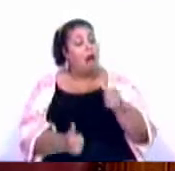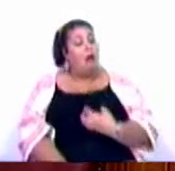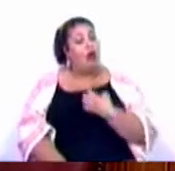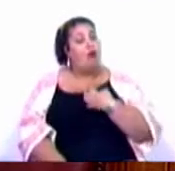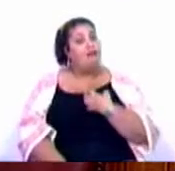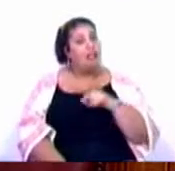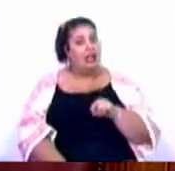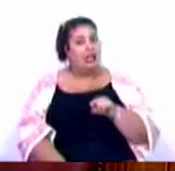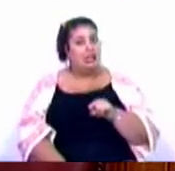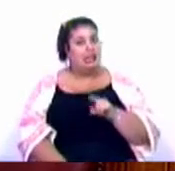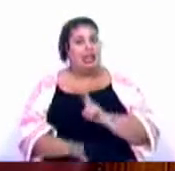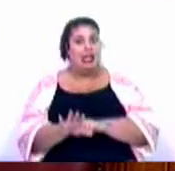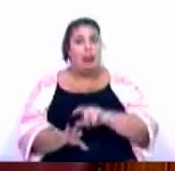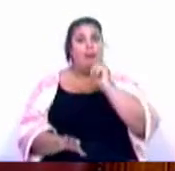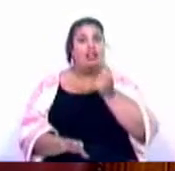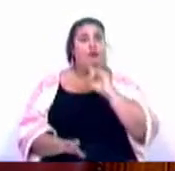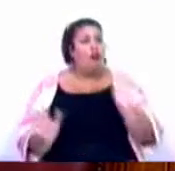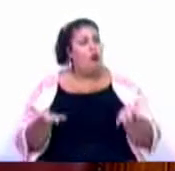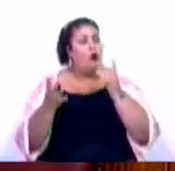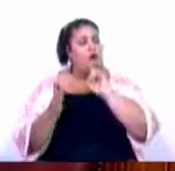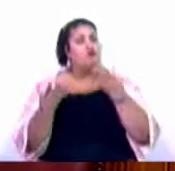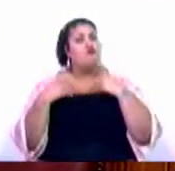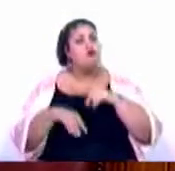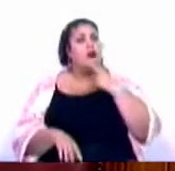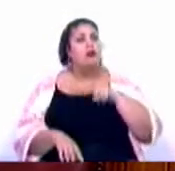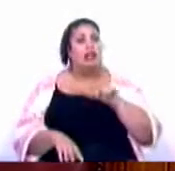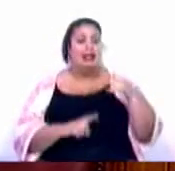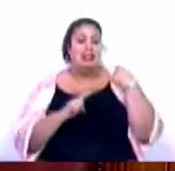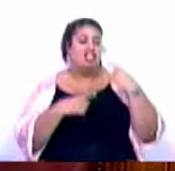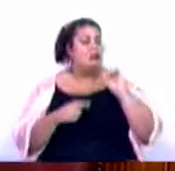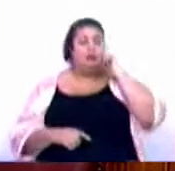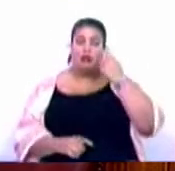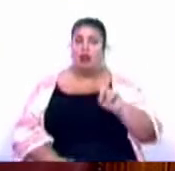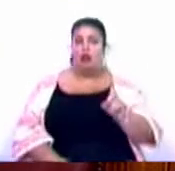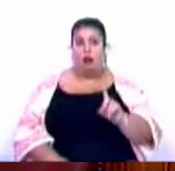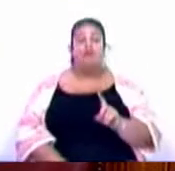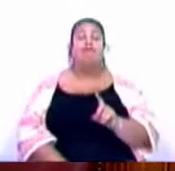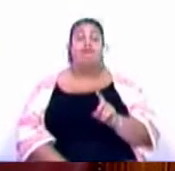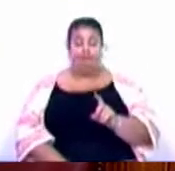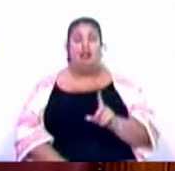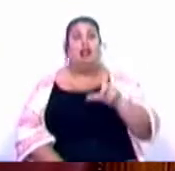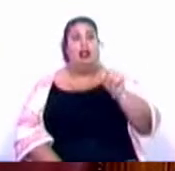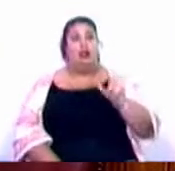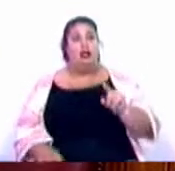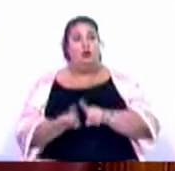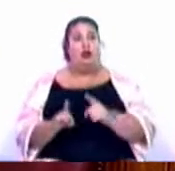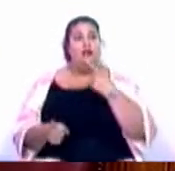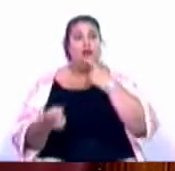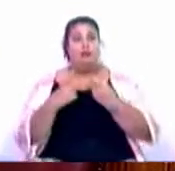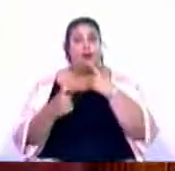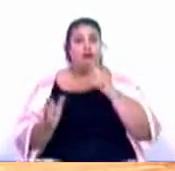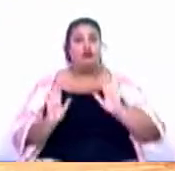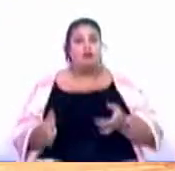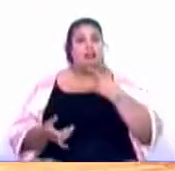deixou, que o tempo perdido pode ser recuperado, que esta geração não sairá prejudicada, leva também a que surjam questões que têm que ser